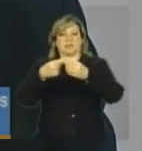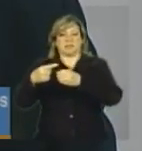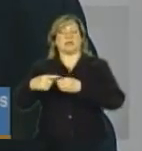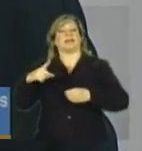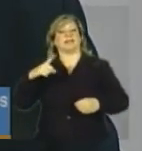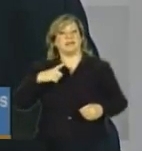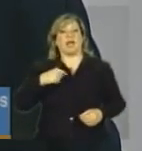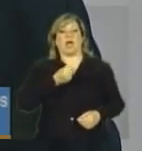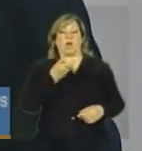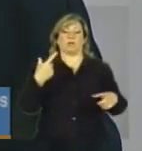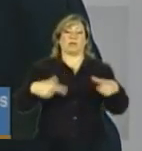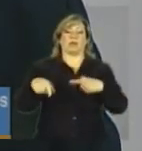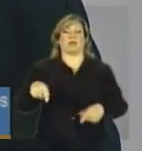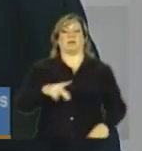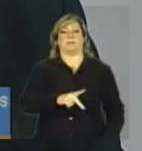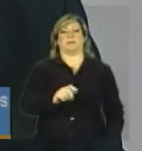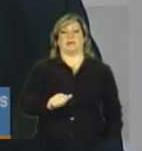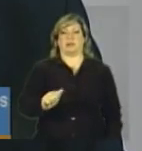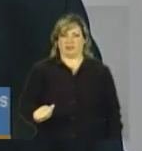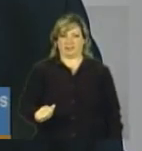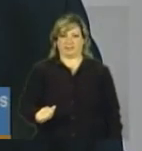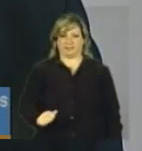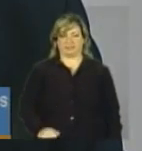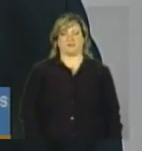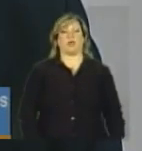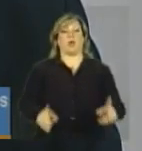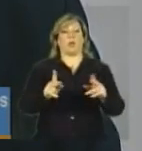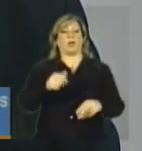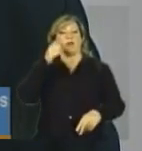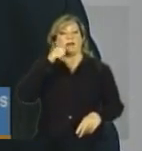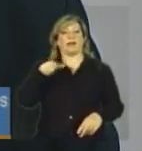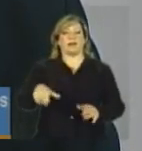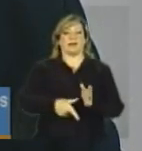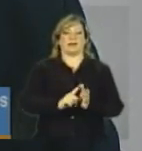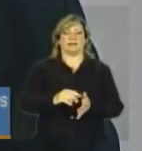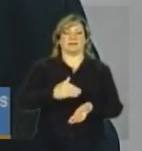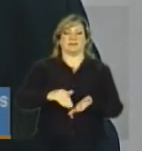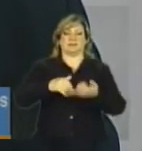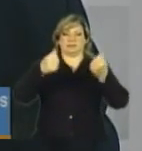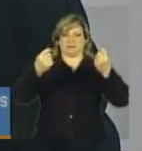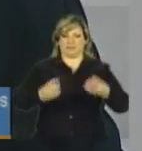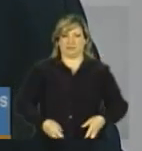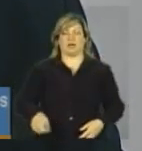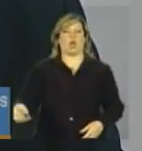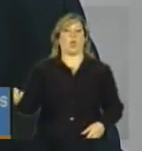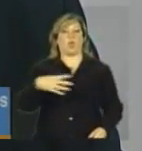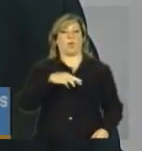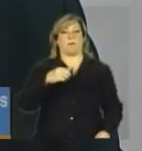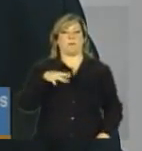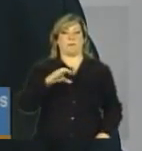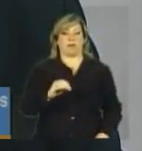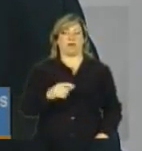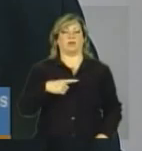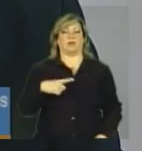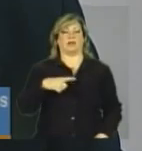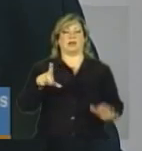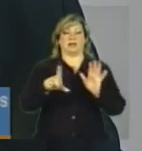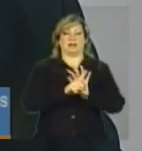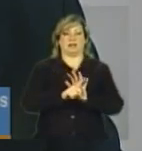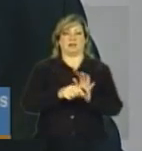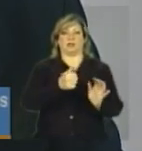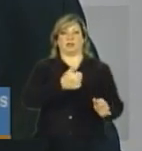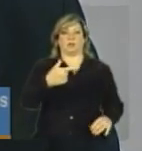alguma operação do PA. Como a secretária colocou, né, um novo marco legal foi aprovado, é a lei 12.572,